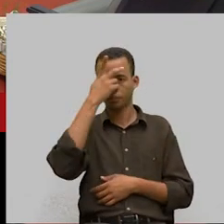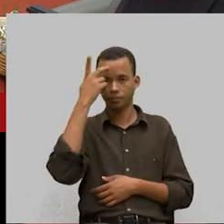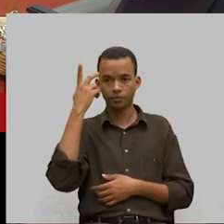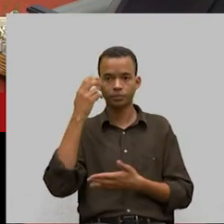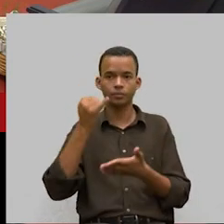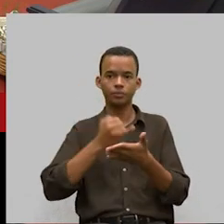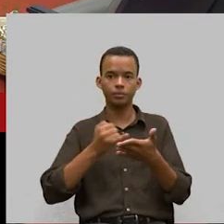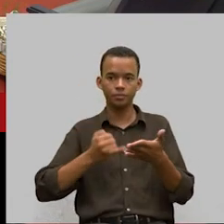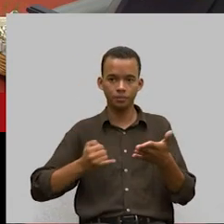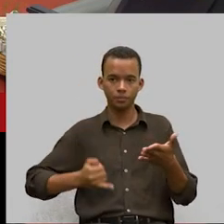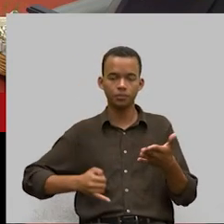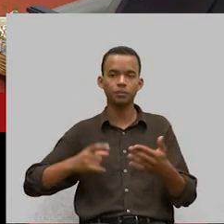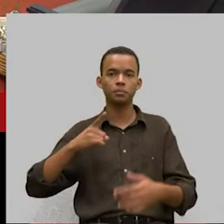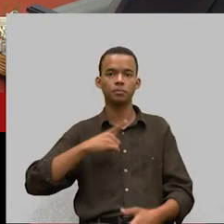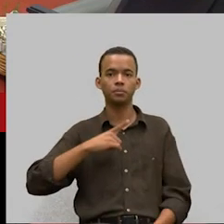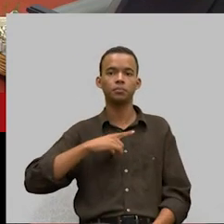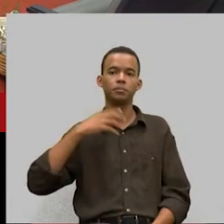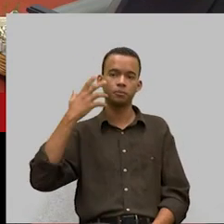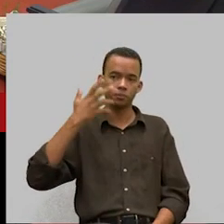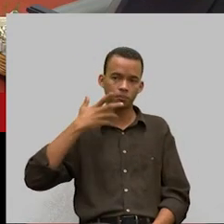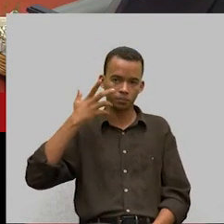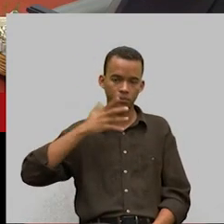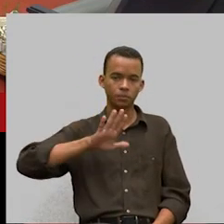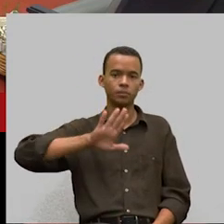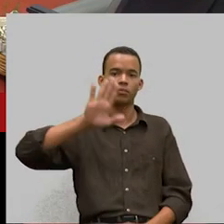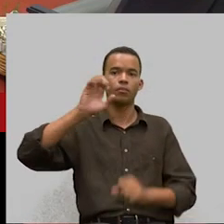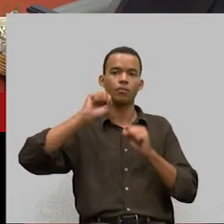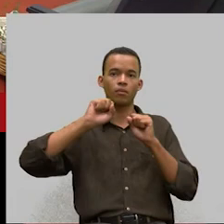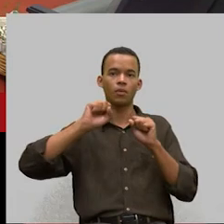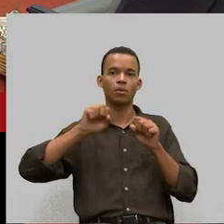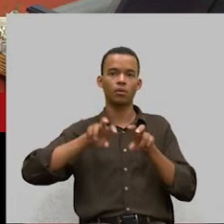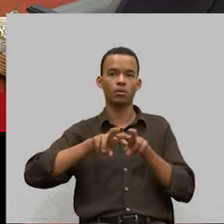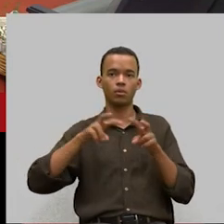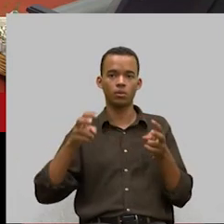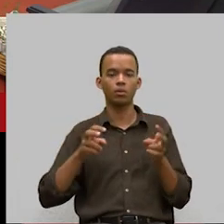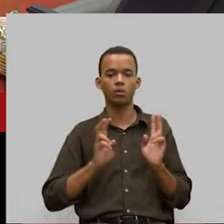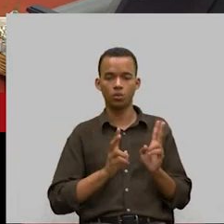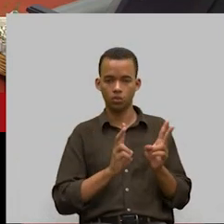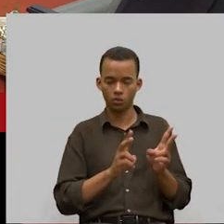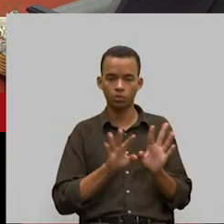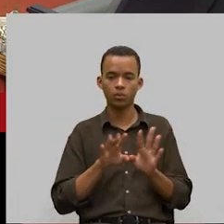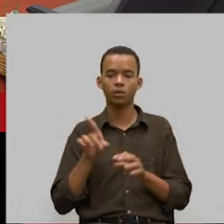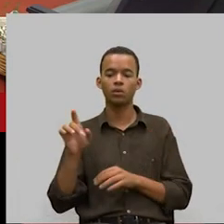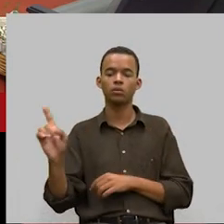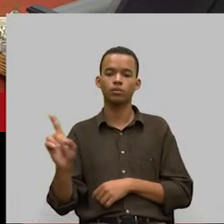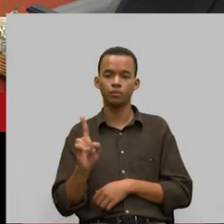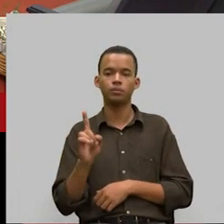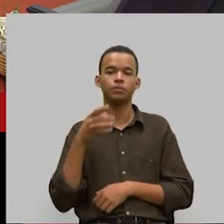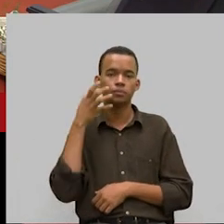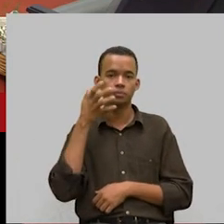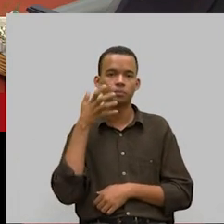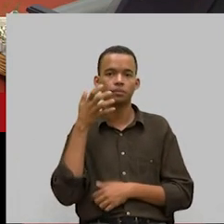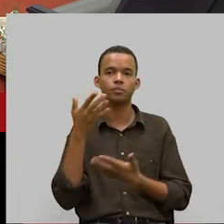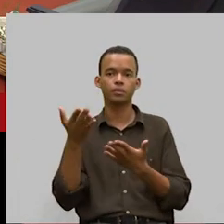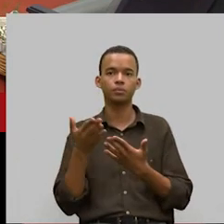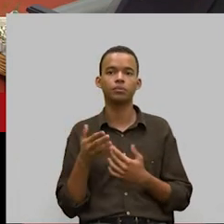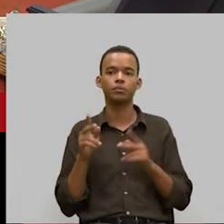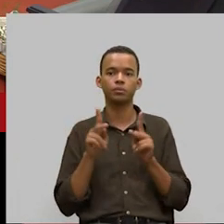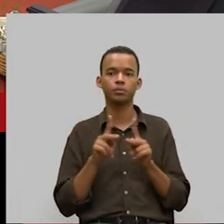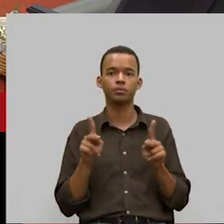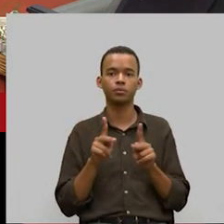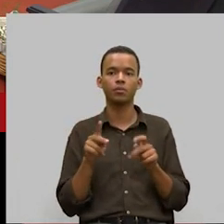quero convidar para fazer uso da palavra mantendo aqui a nossa mesa eh eu quero convidar professora e